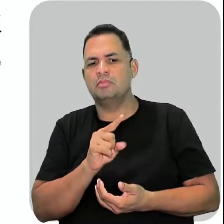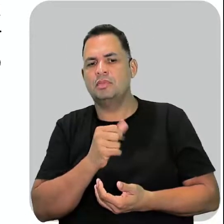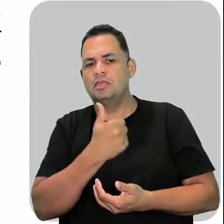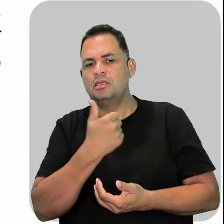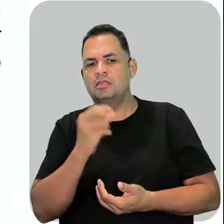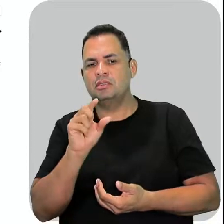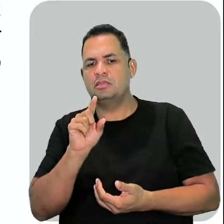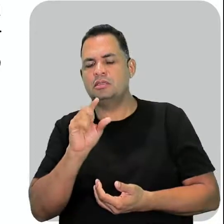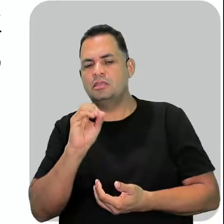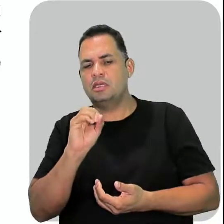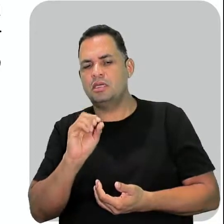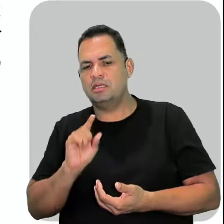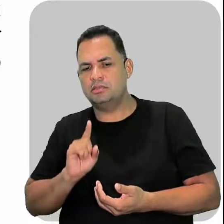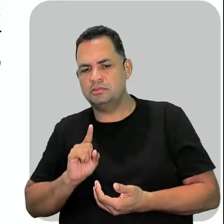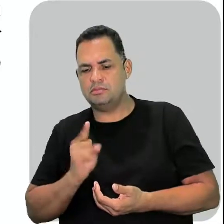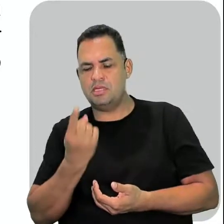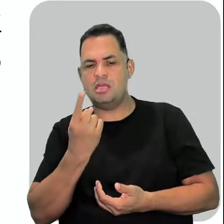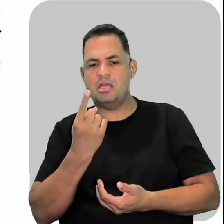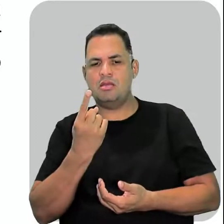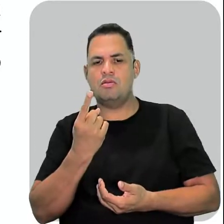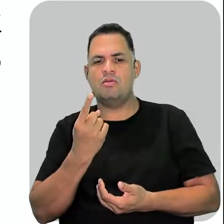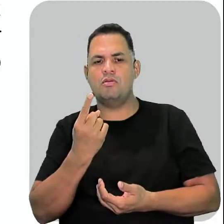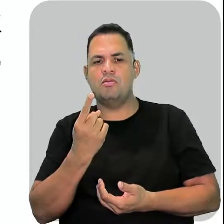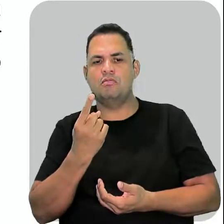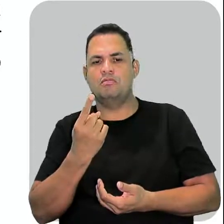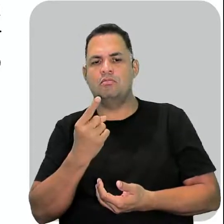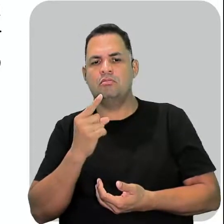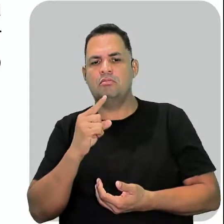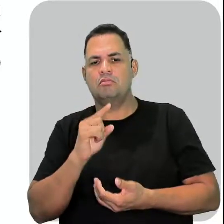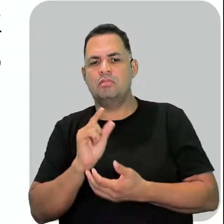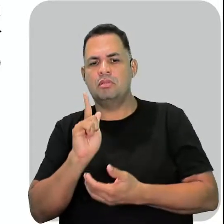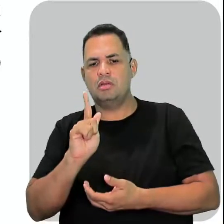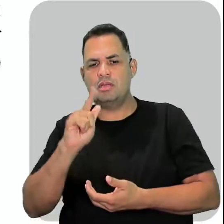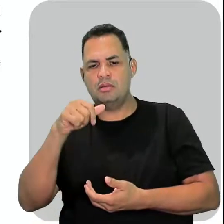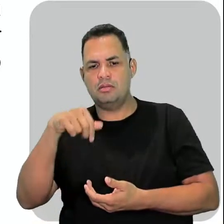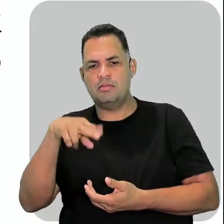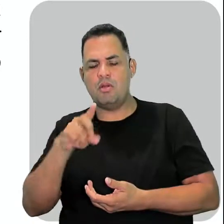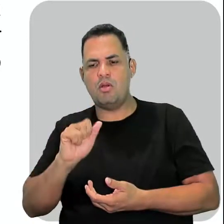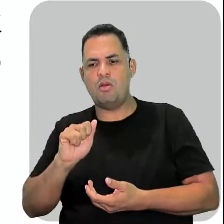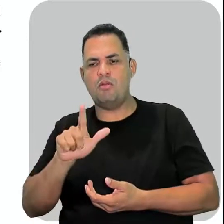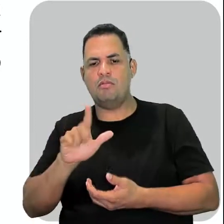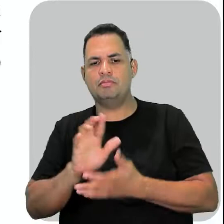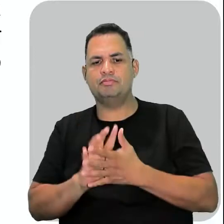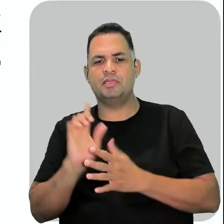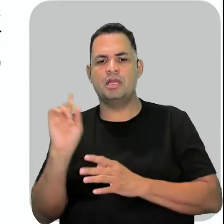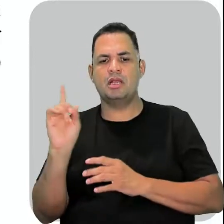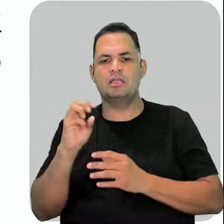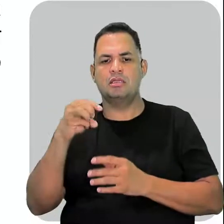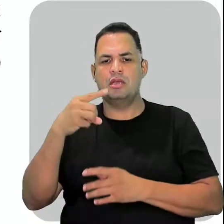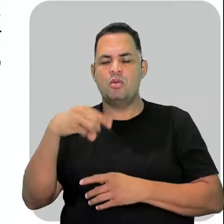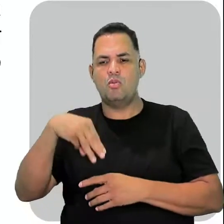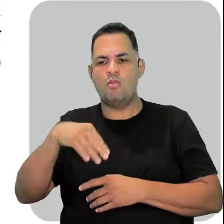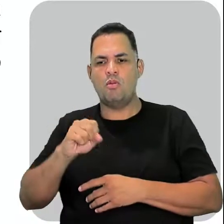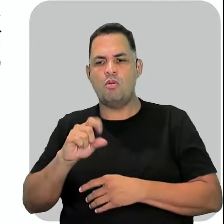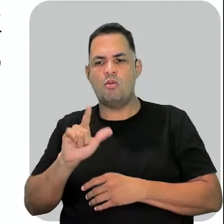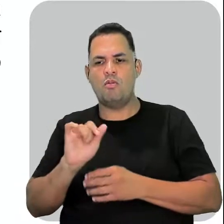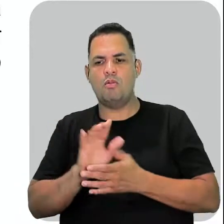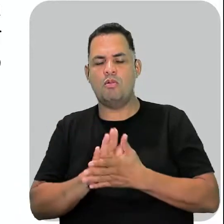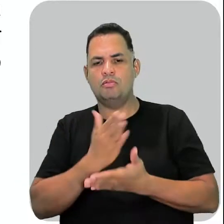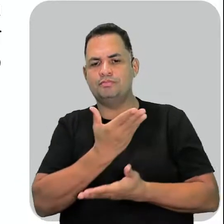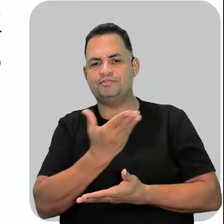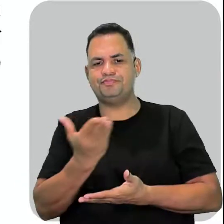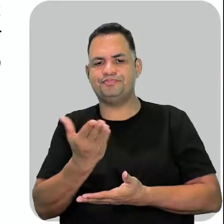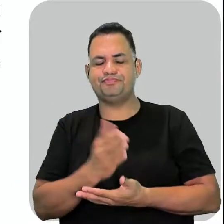por mol. Isto aqui, pessoal, significa que a cada 1 mol de